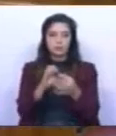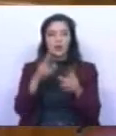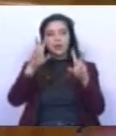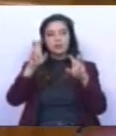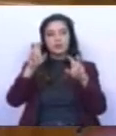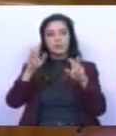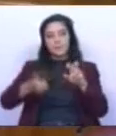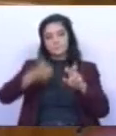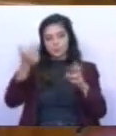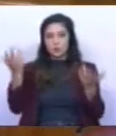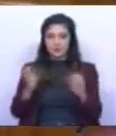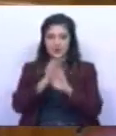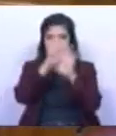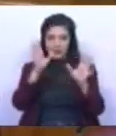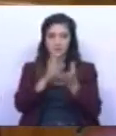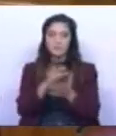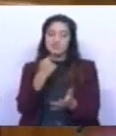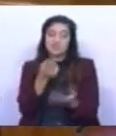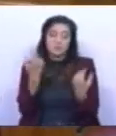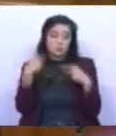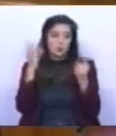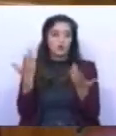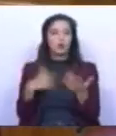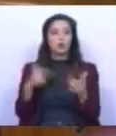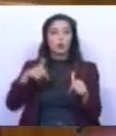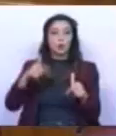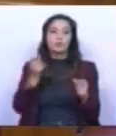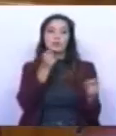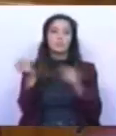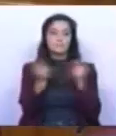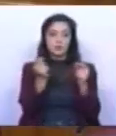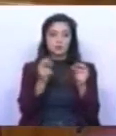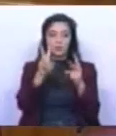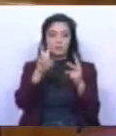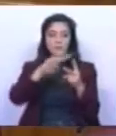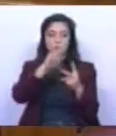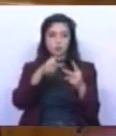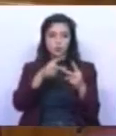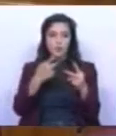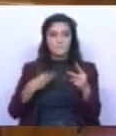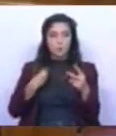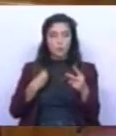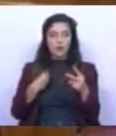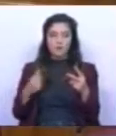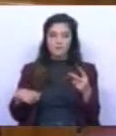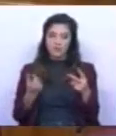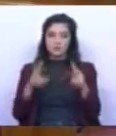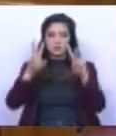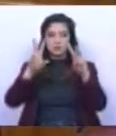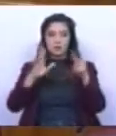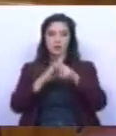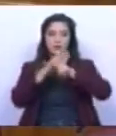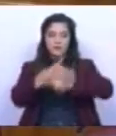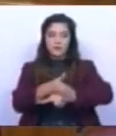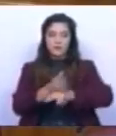assunto. Mas nem isso foi dito e, portanto, de qualquer forma, eu trago para debate duas matérias que têm preocupado os Verdes relativamente ao acesso aos